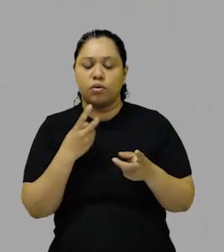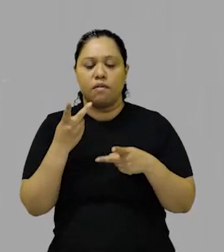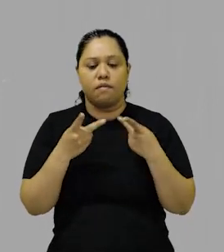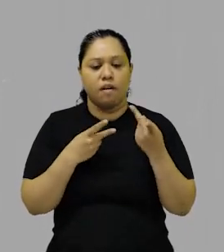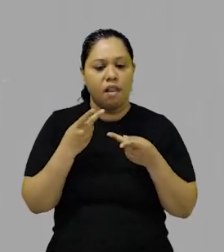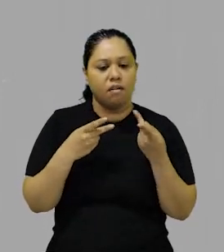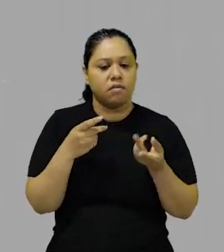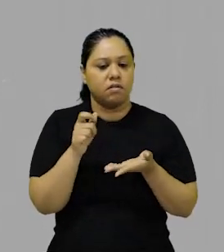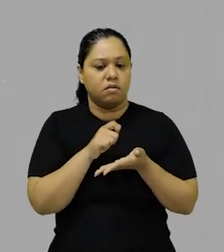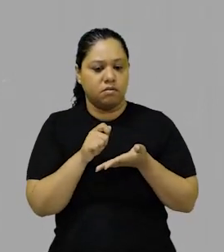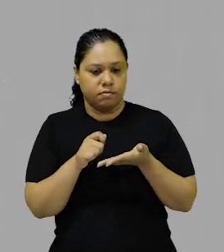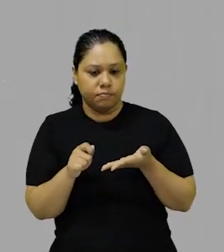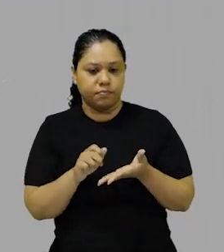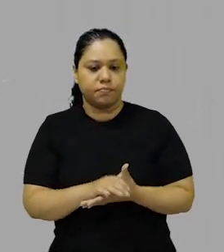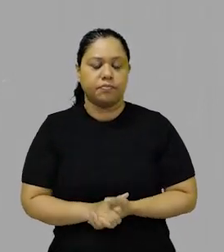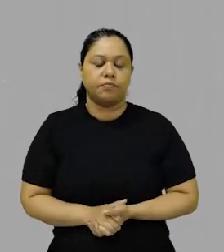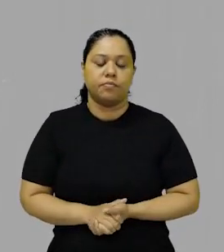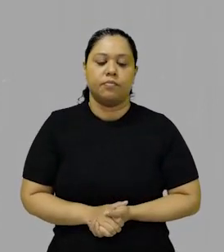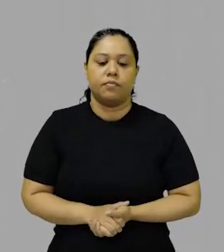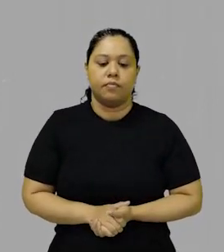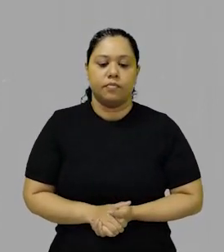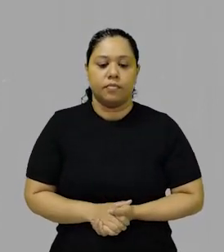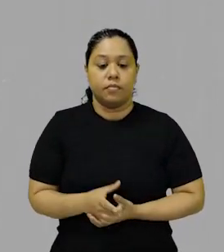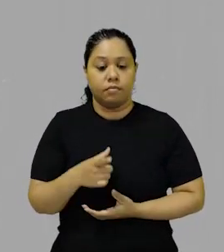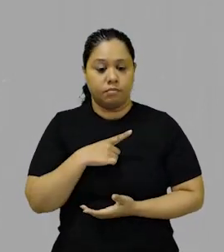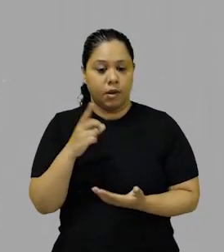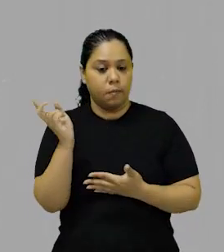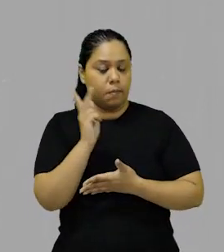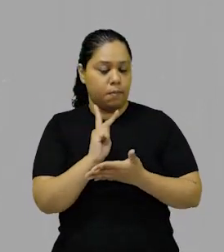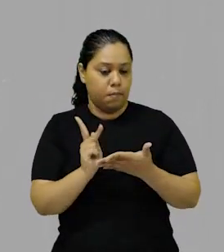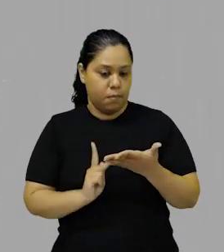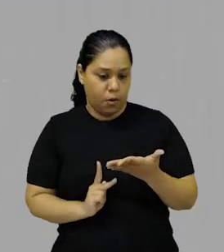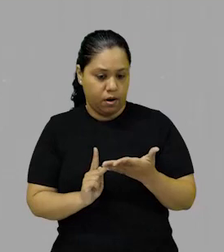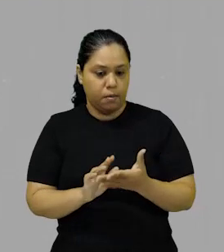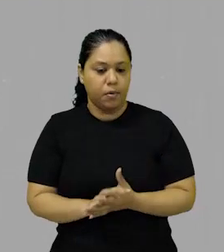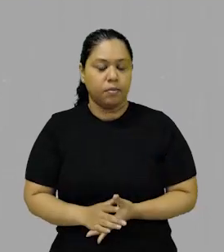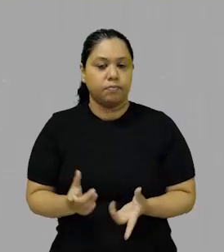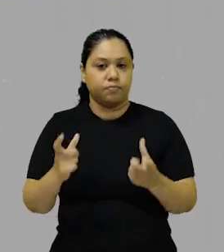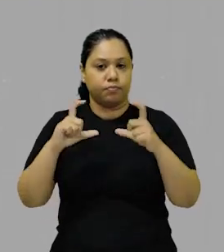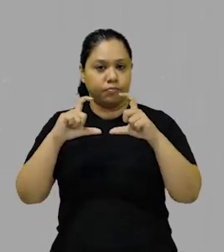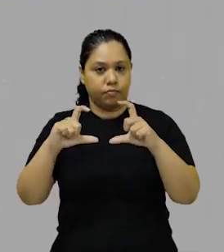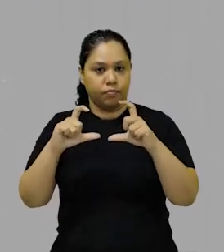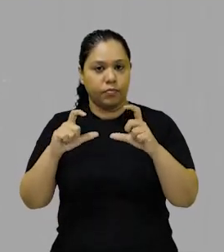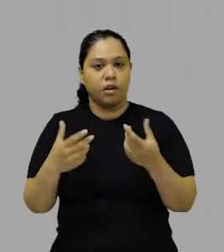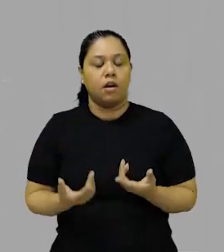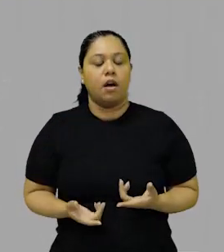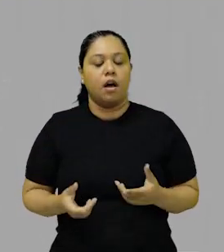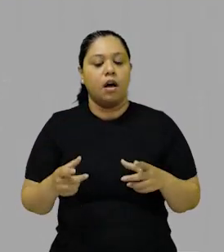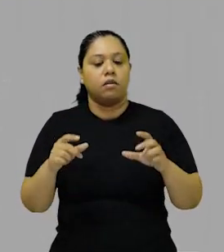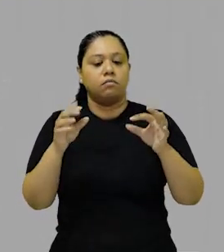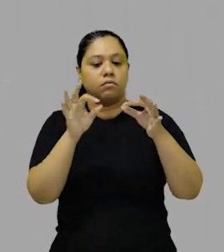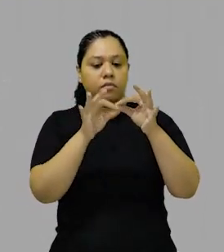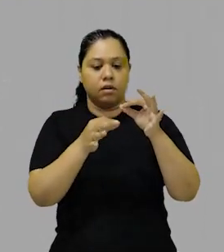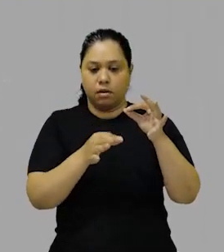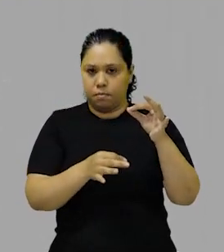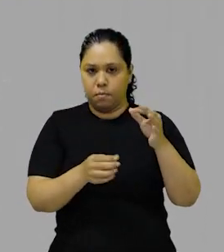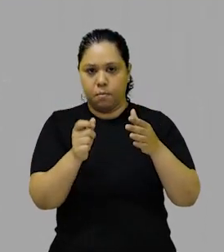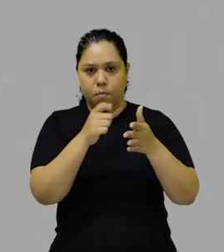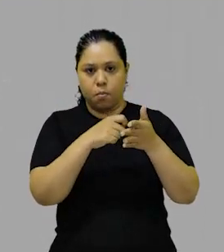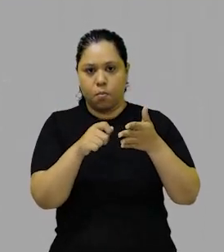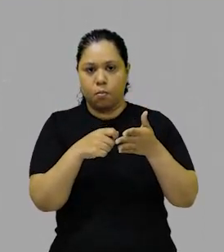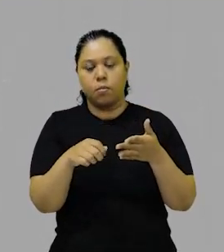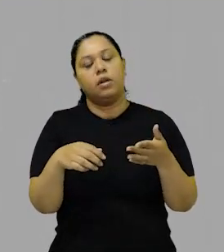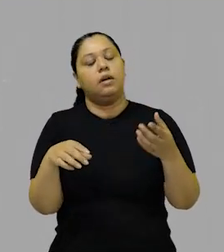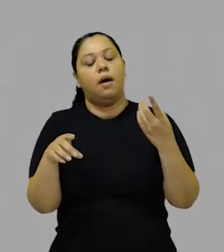você analisar o cartoon. Tem um poema, que é um fragmento de uma letra de música da Madonna, que